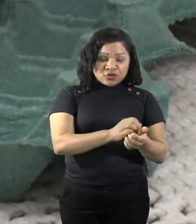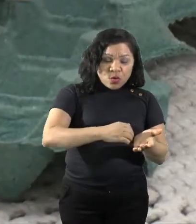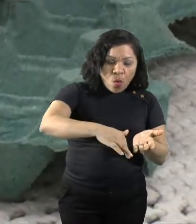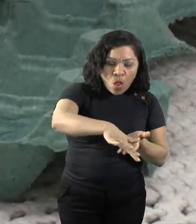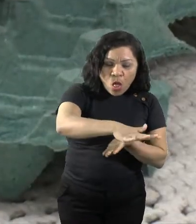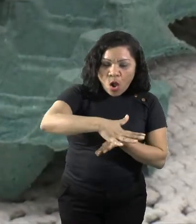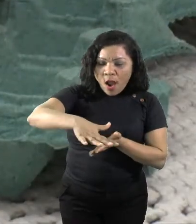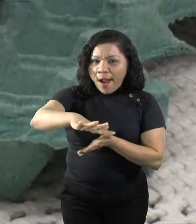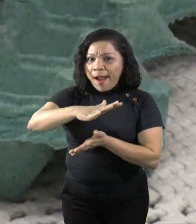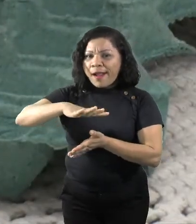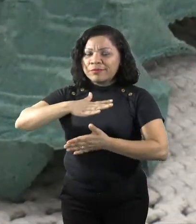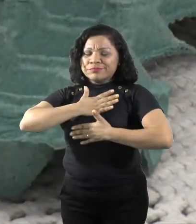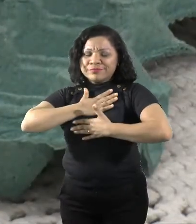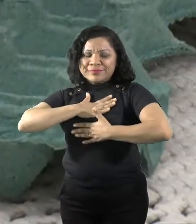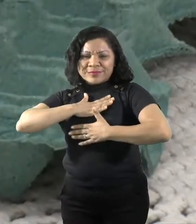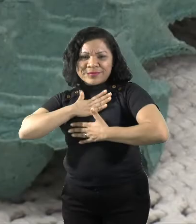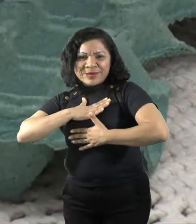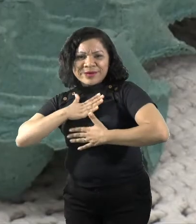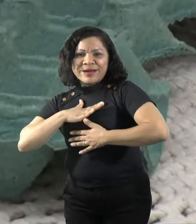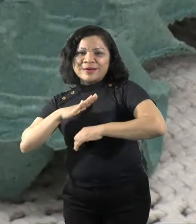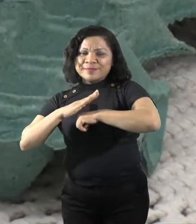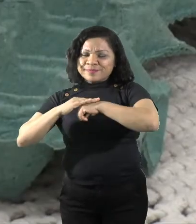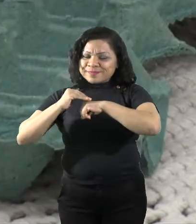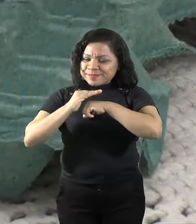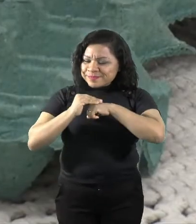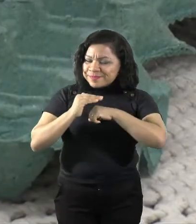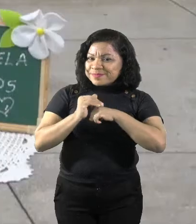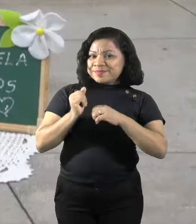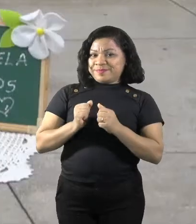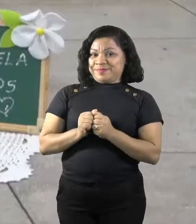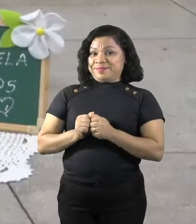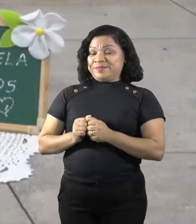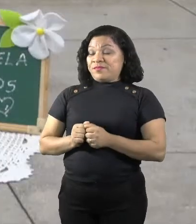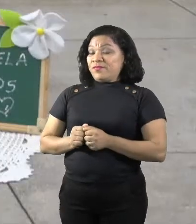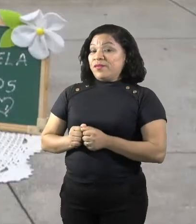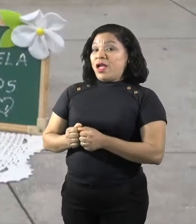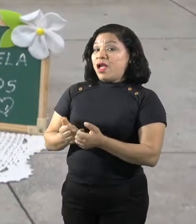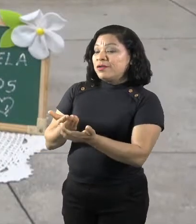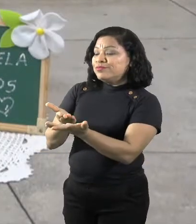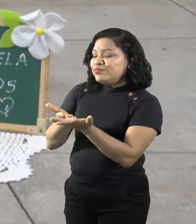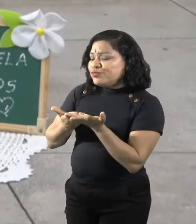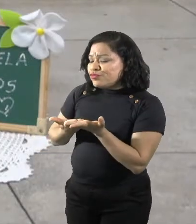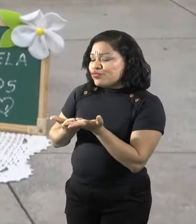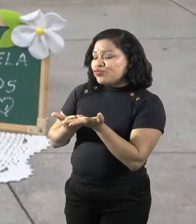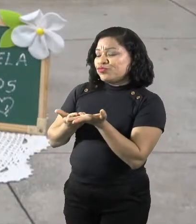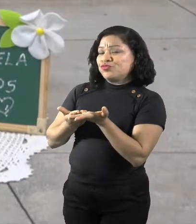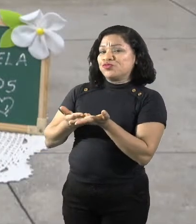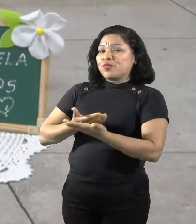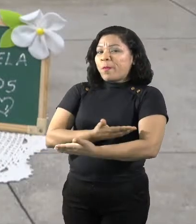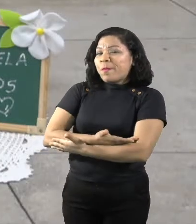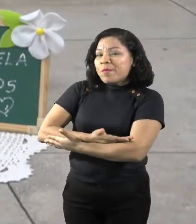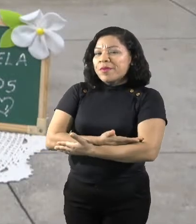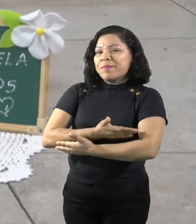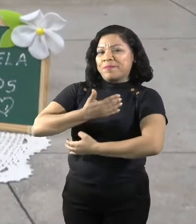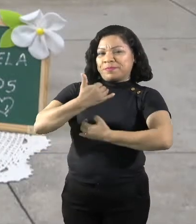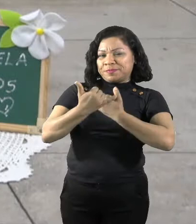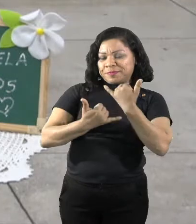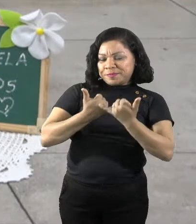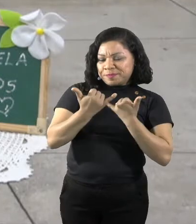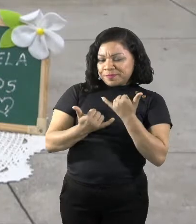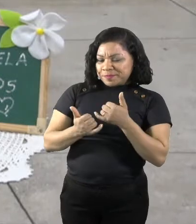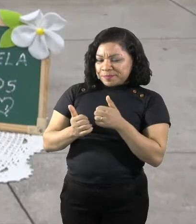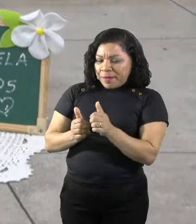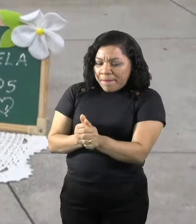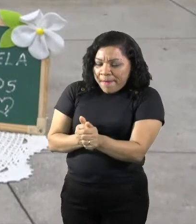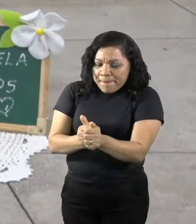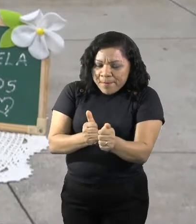aqui exposto, e tá convidando o seu bebê para sentar junto com você, próximo a esses objetos. Lembrando